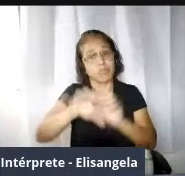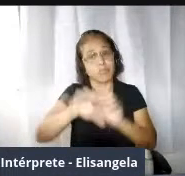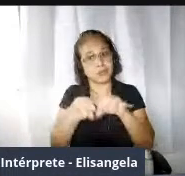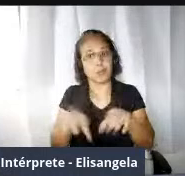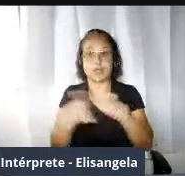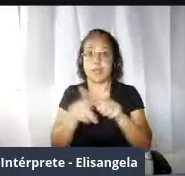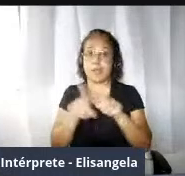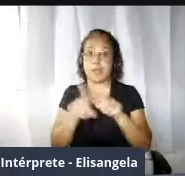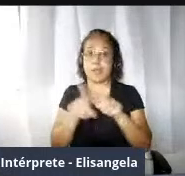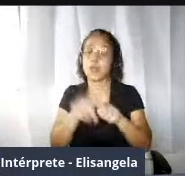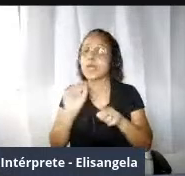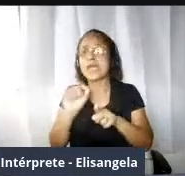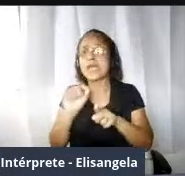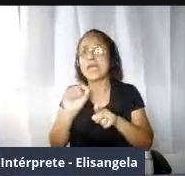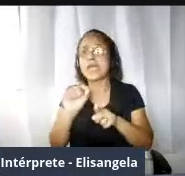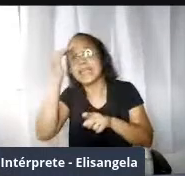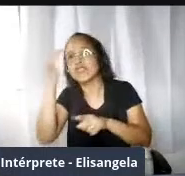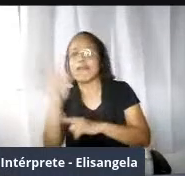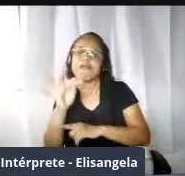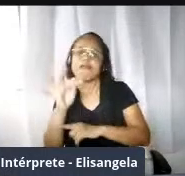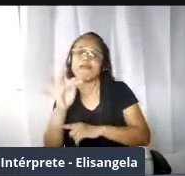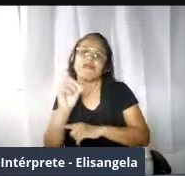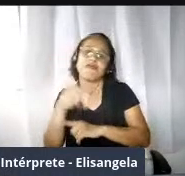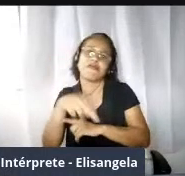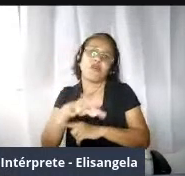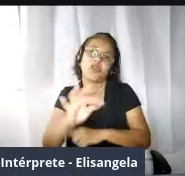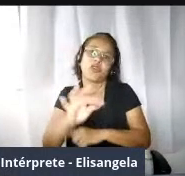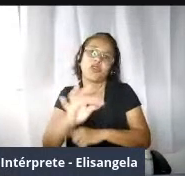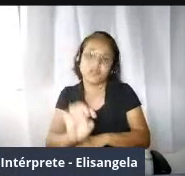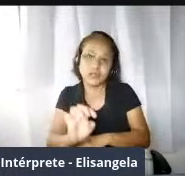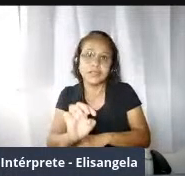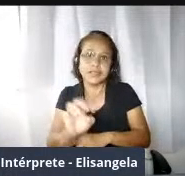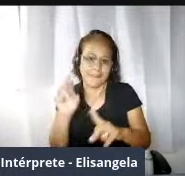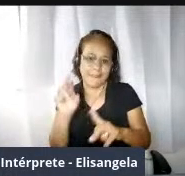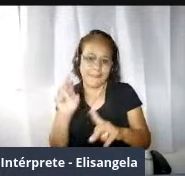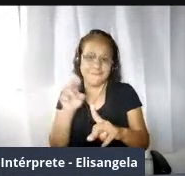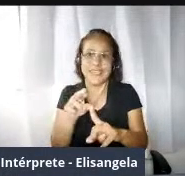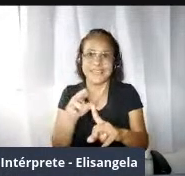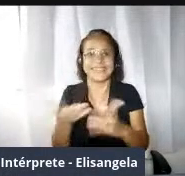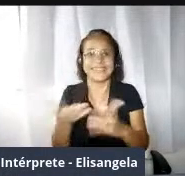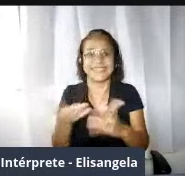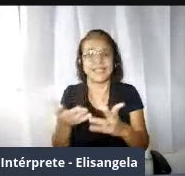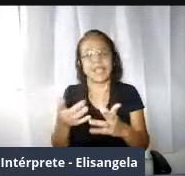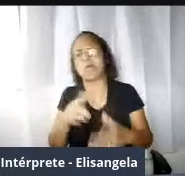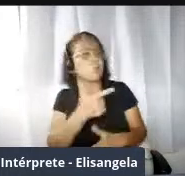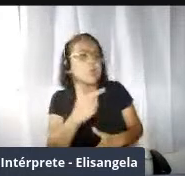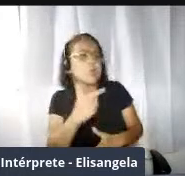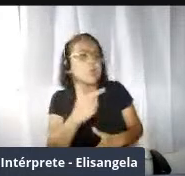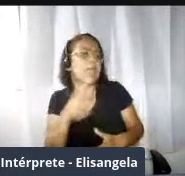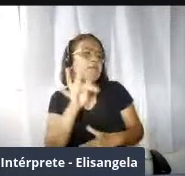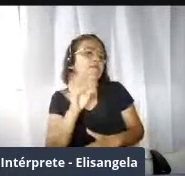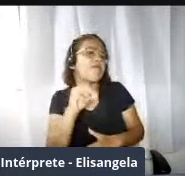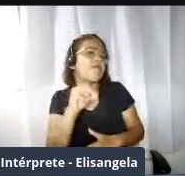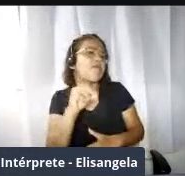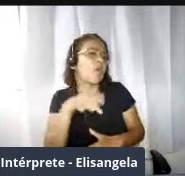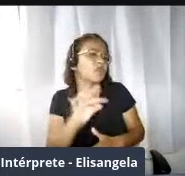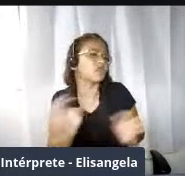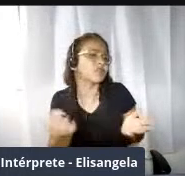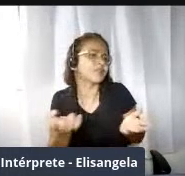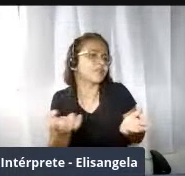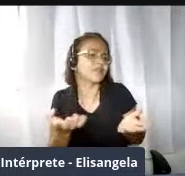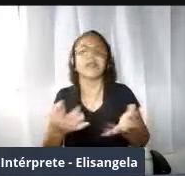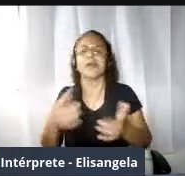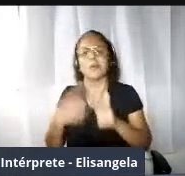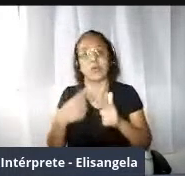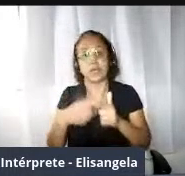Então, aquela ideia de que não tem fonte possível, porque a pareceirista me falou quando eu pedi bolsa, né? Porque qual era a ideia de